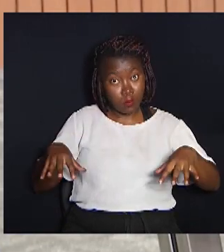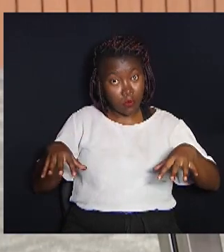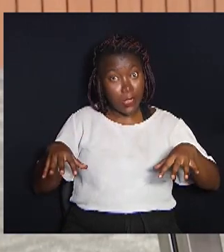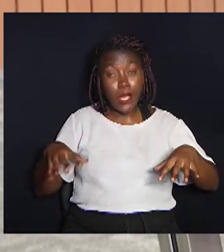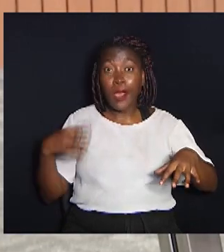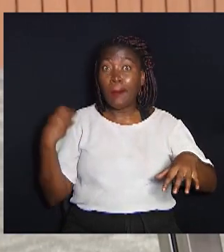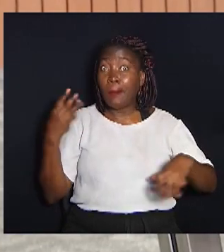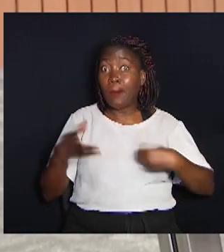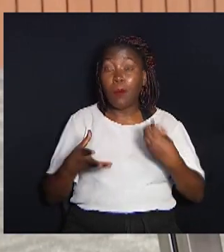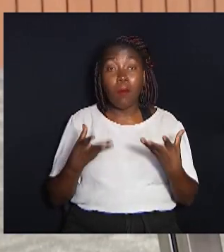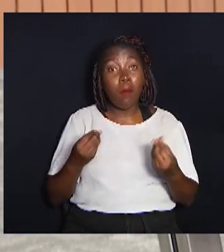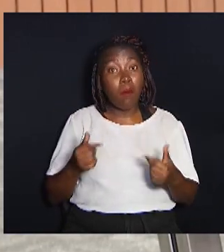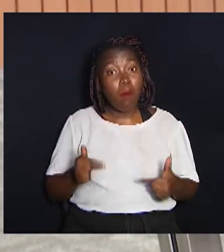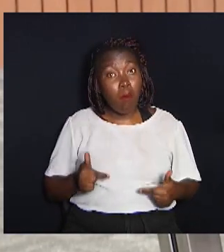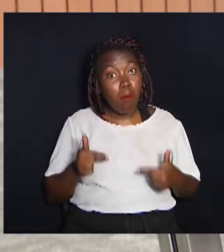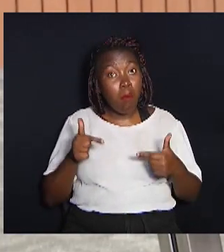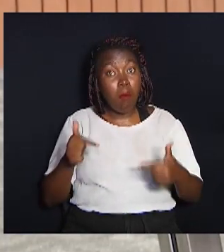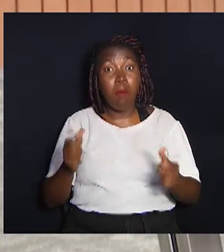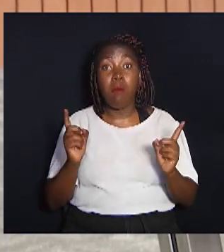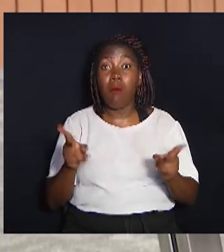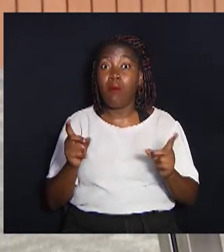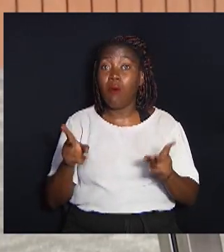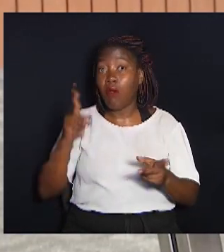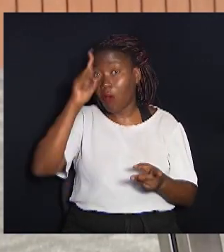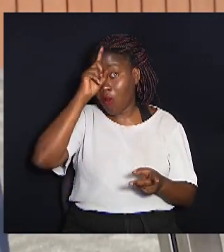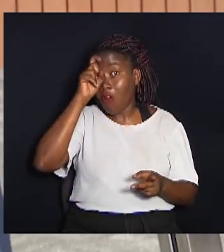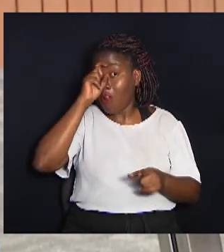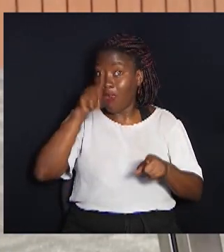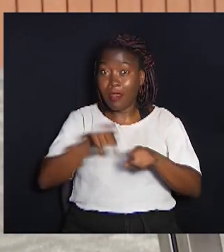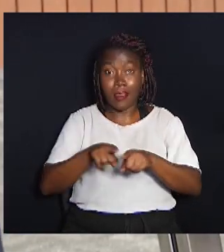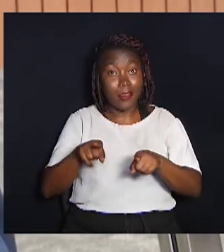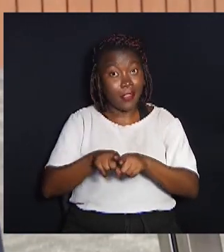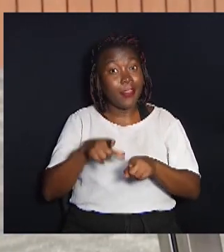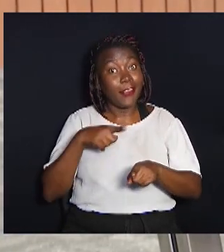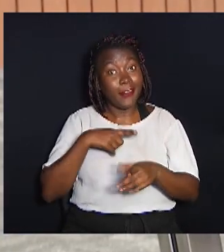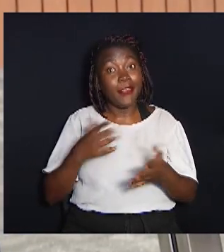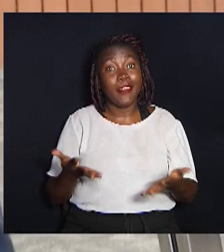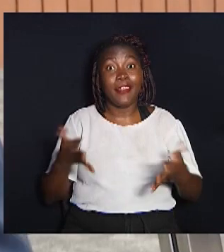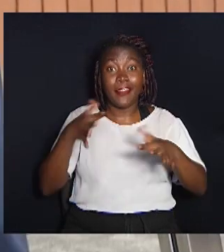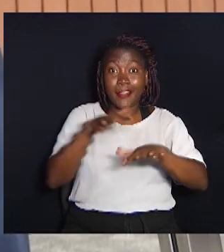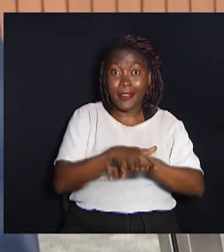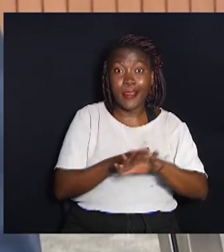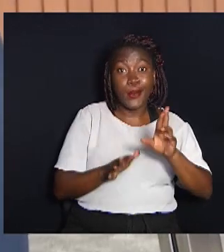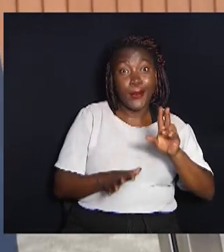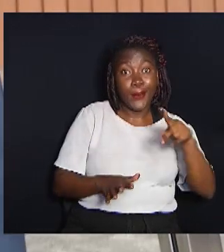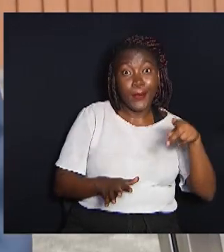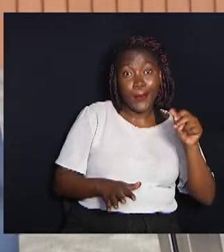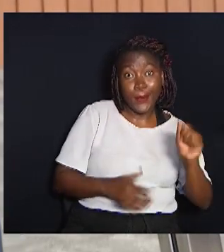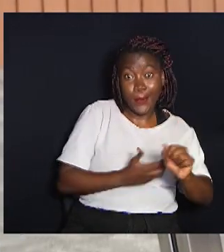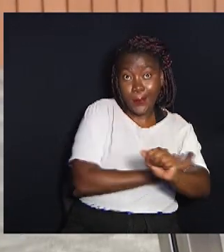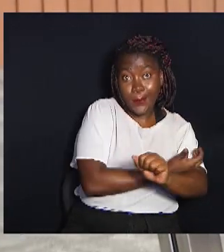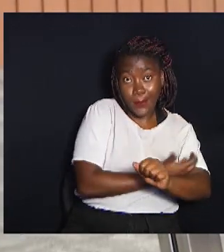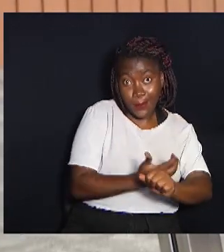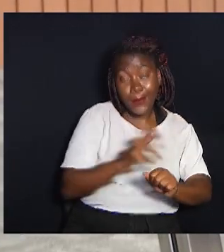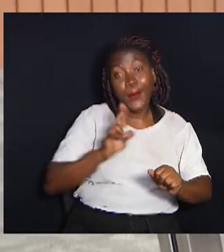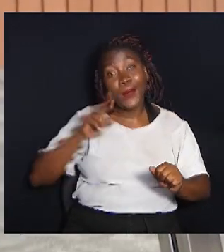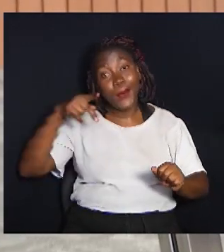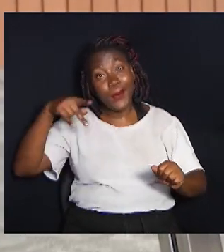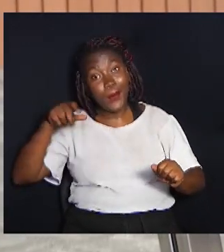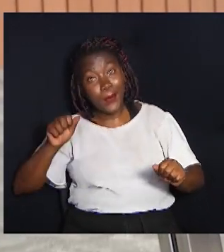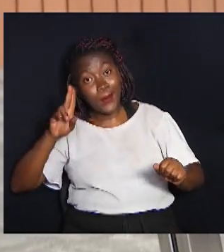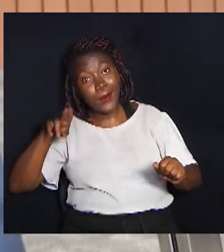serviços comerciais, hospitais também. Você tem uma integração entre a UPA do Matão com a UPA da Vila Padre